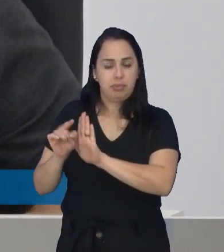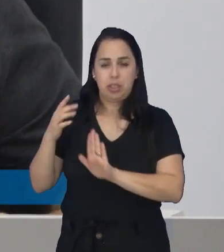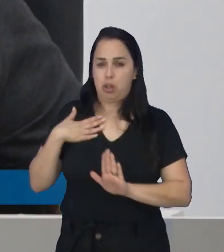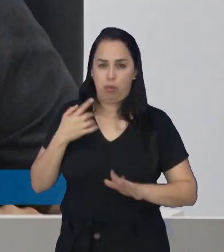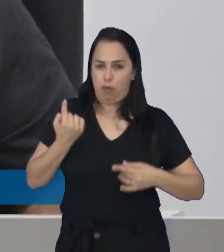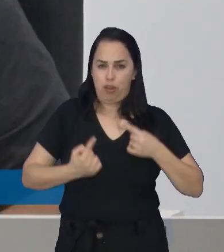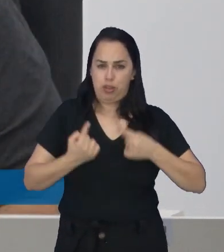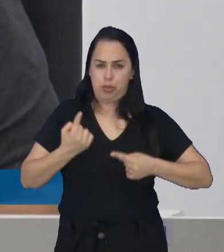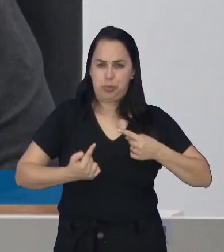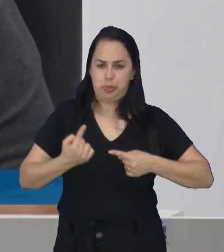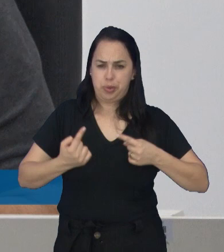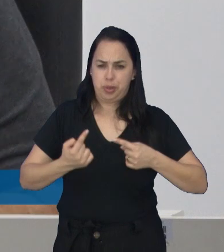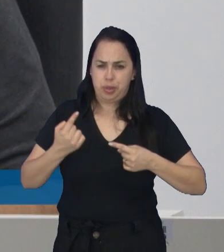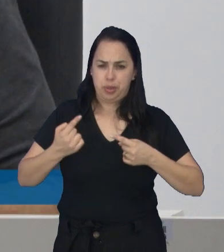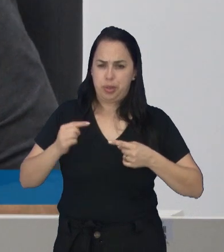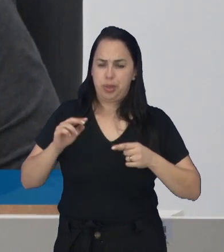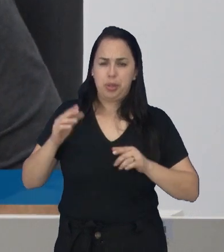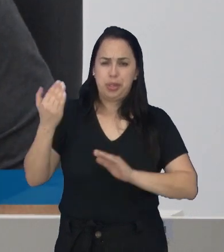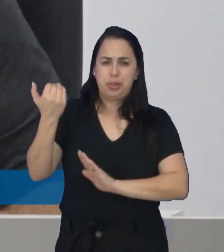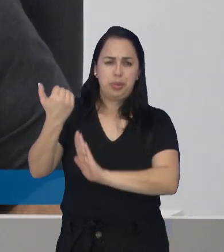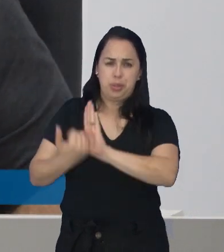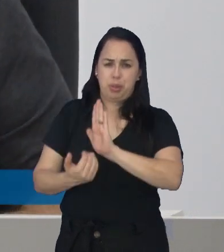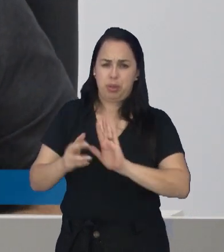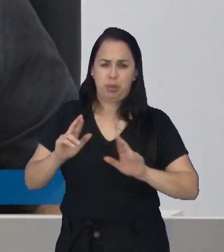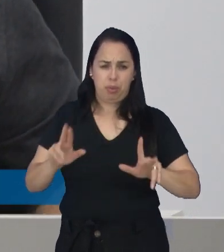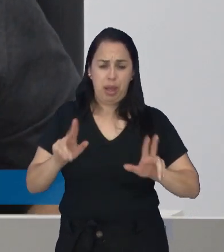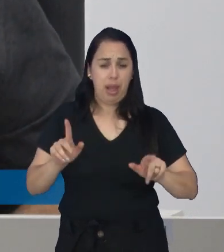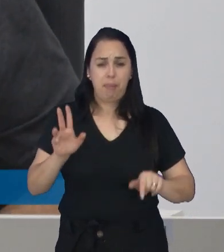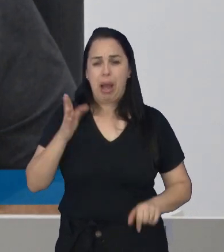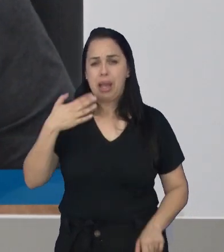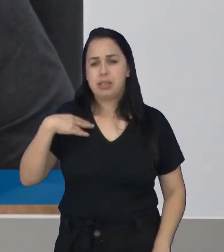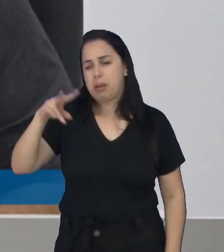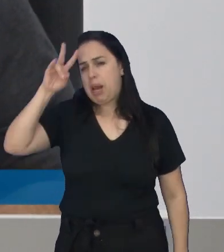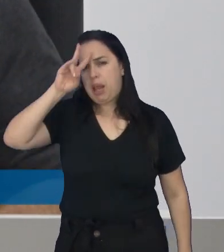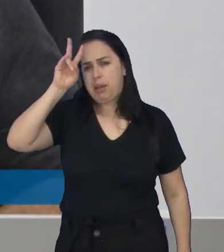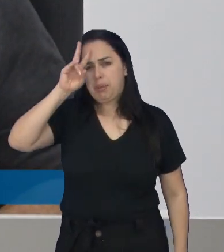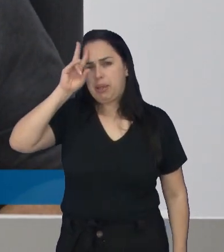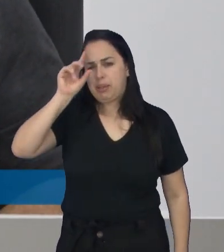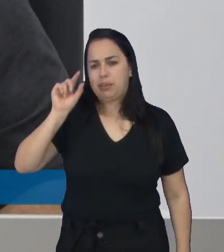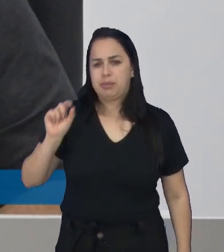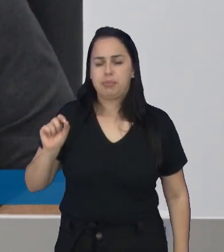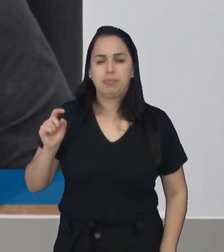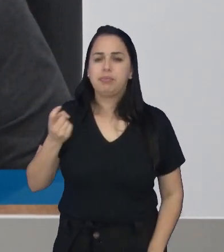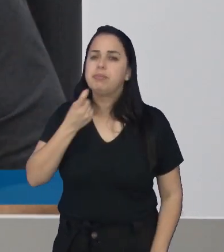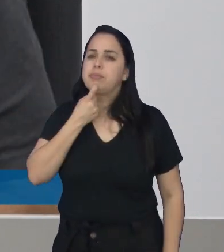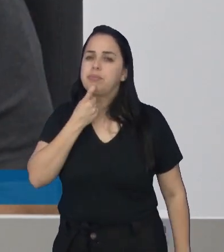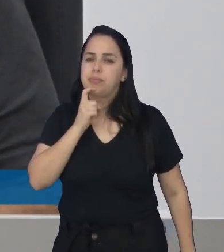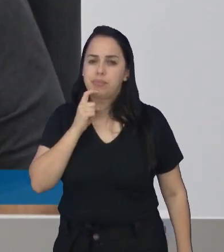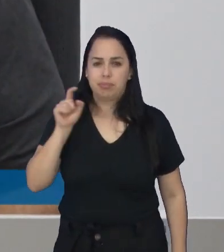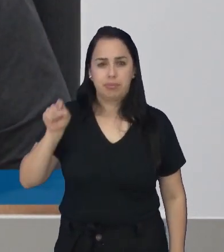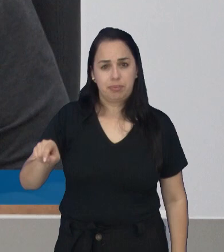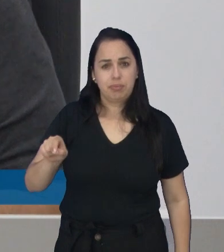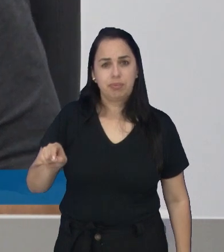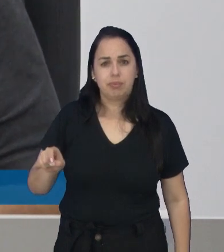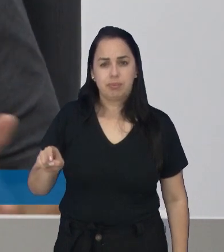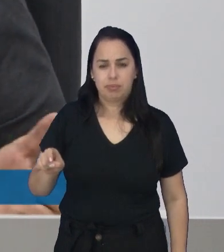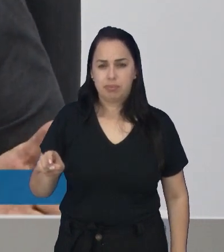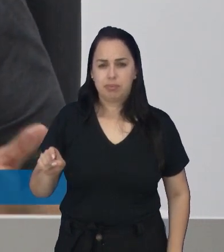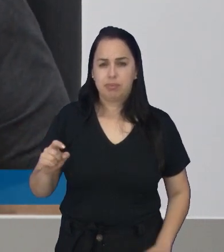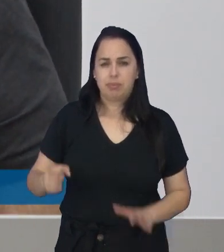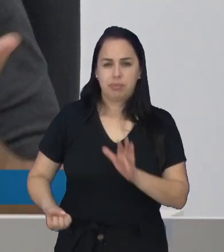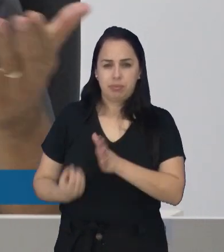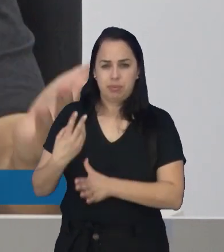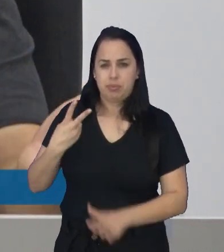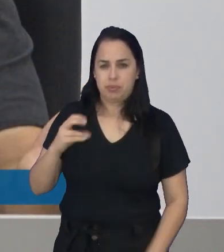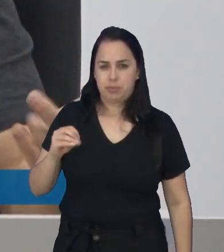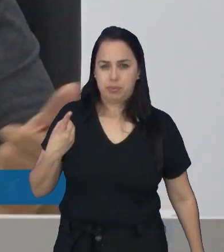discussão de de desconto e tudo mais só para lembrar né que Campinas estabeleceu autor Generosa 2018